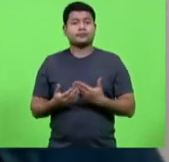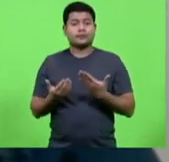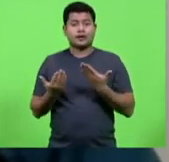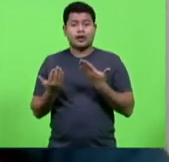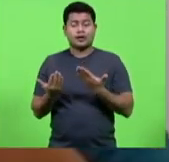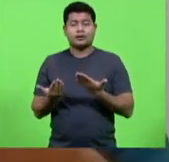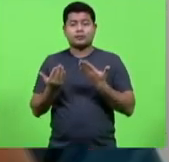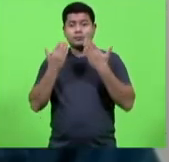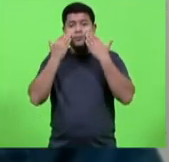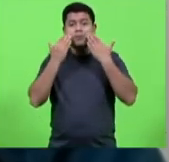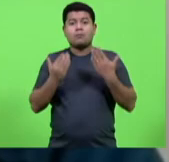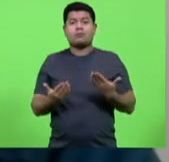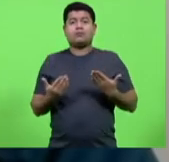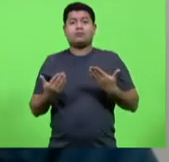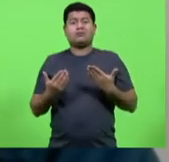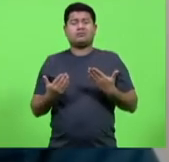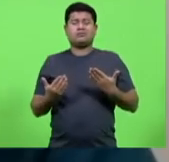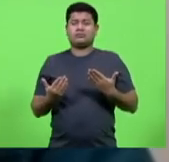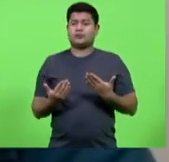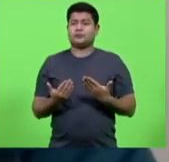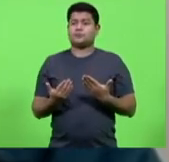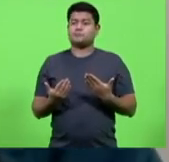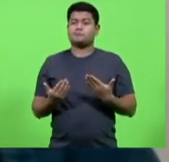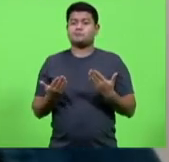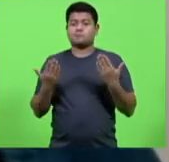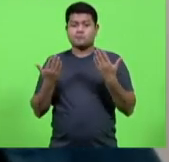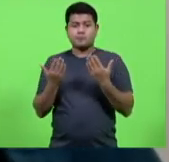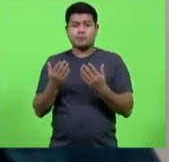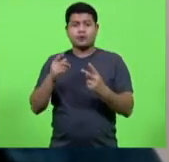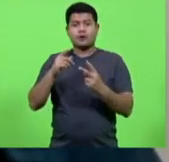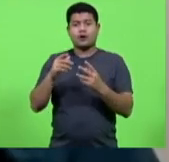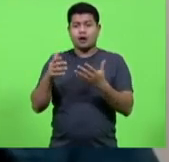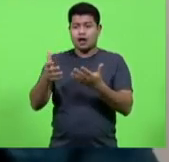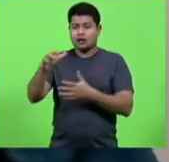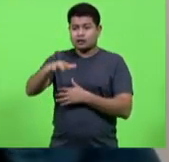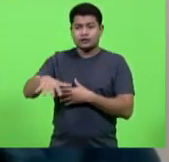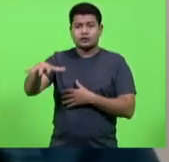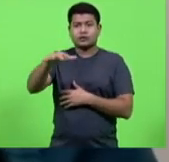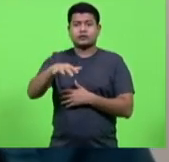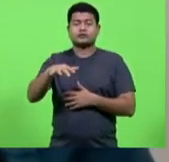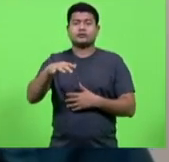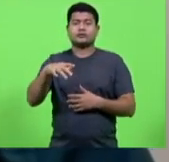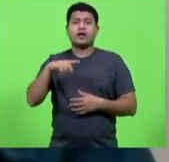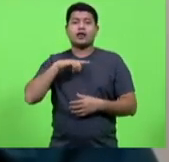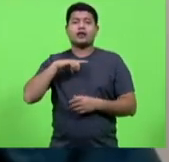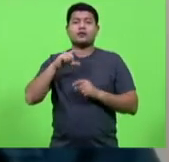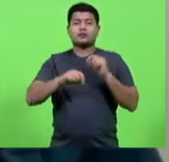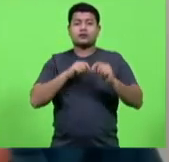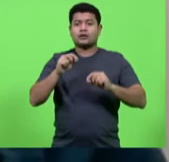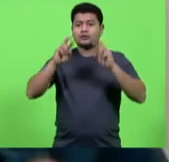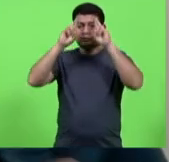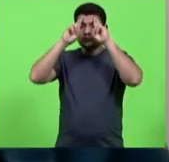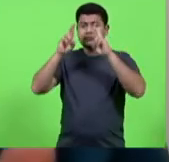demonstra o quanto este setor ele tem o respeito e a gratidão